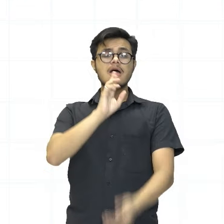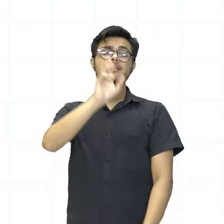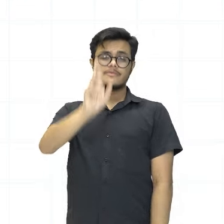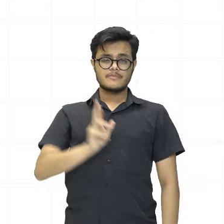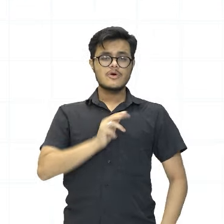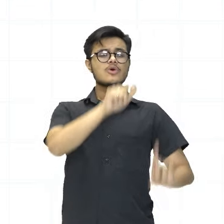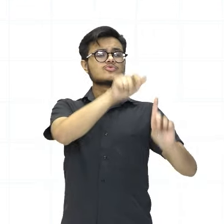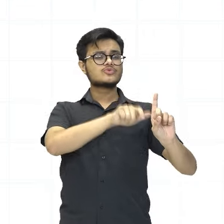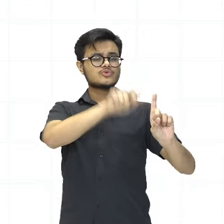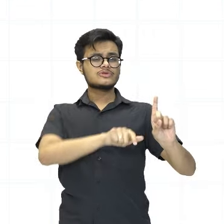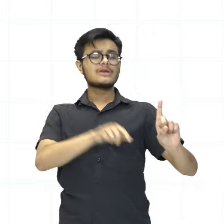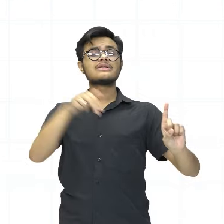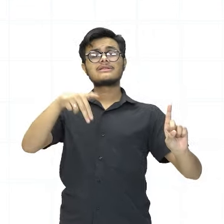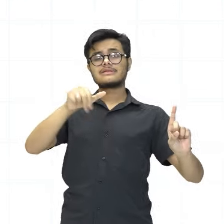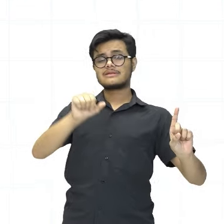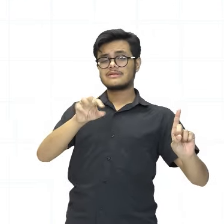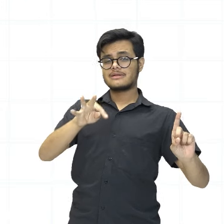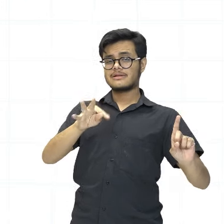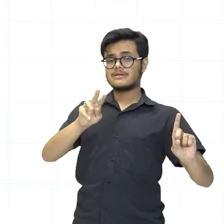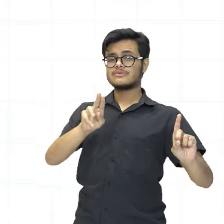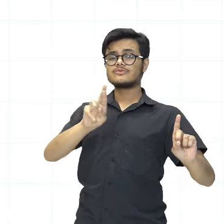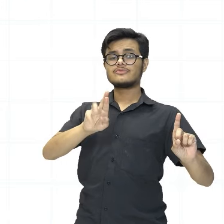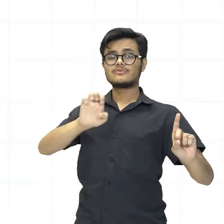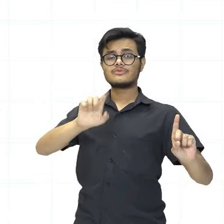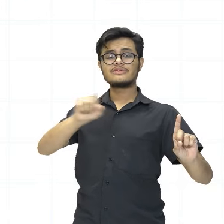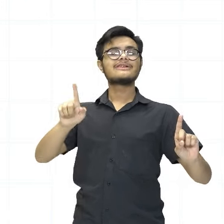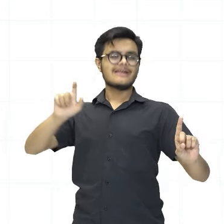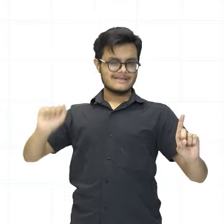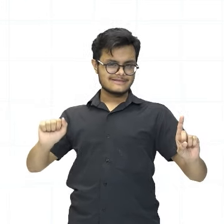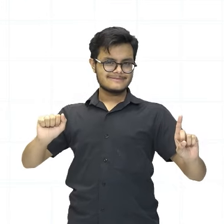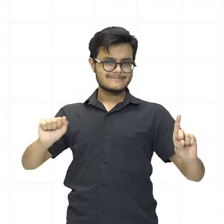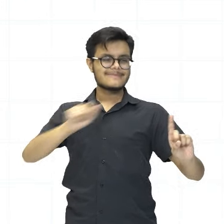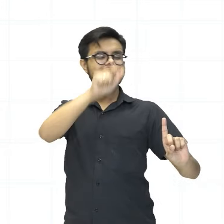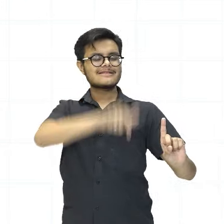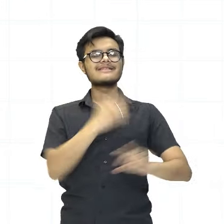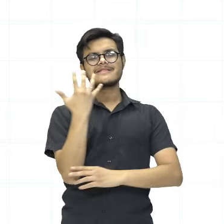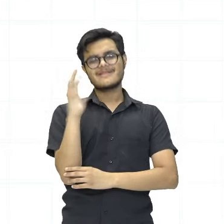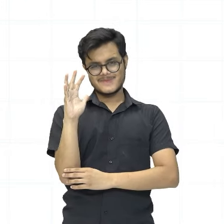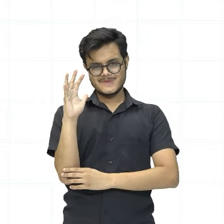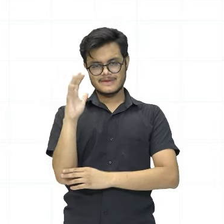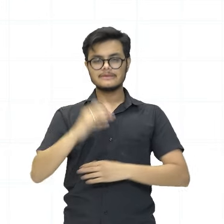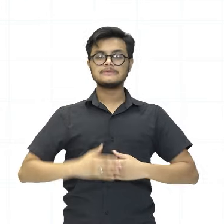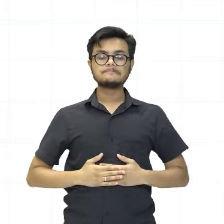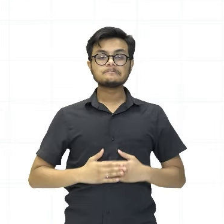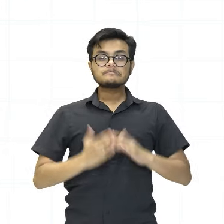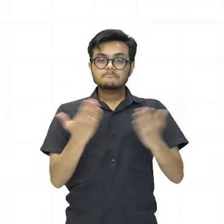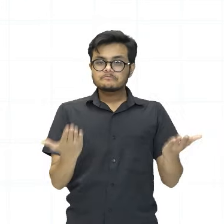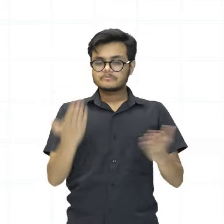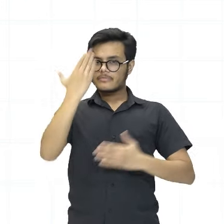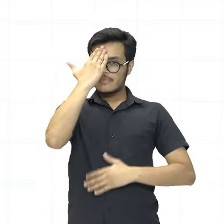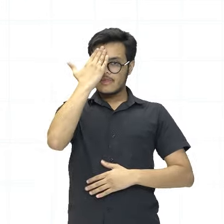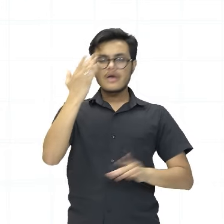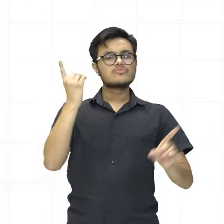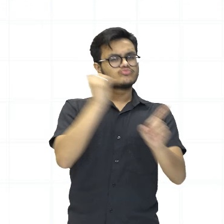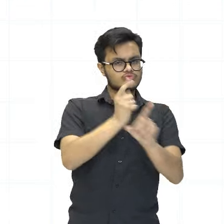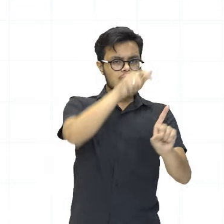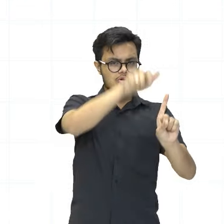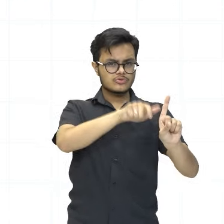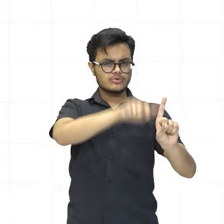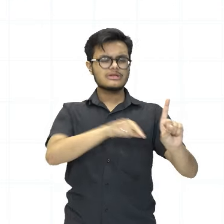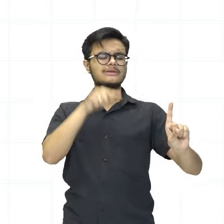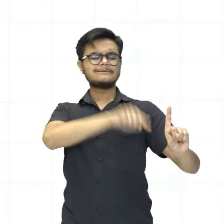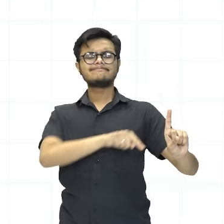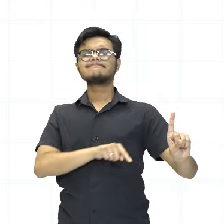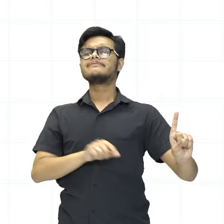meu sujeito Então quem é o sujeito da oração quem é que precisa a natureza e uma vez que eu defini quem é o meu